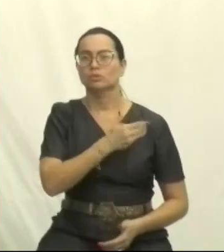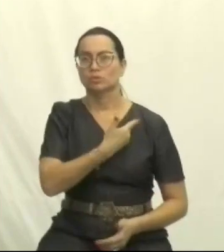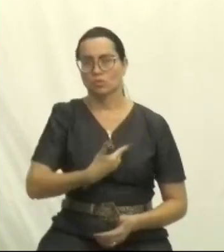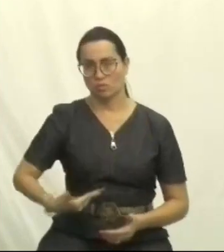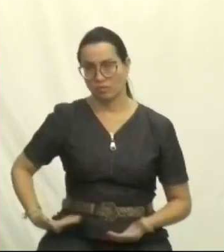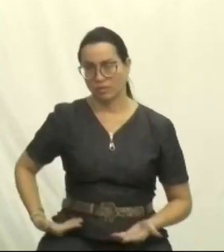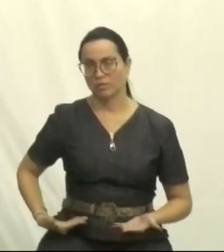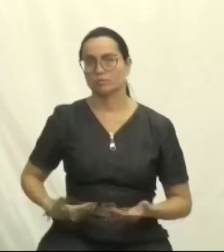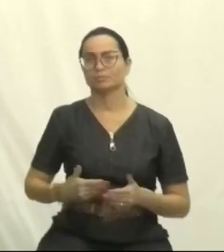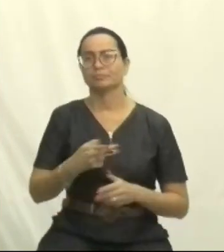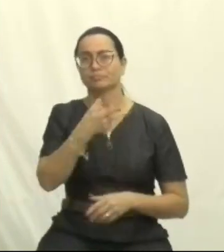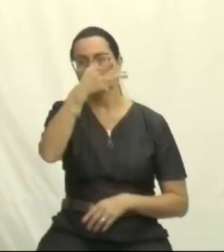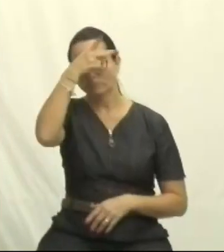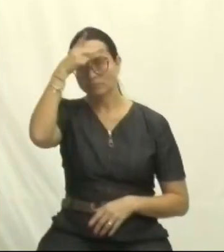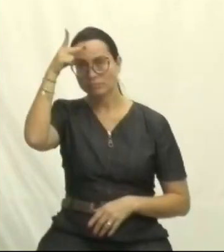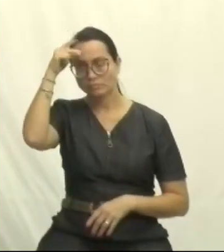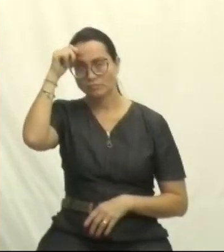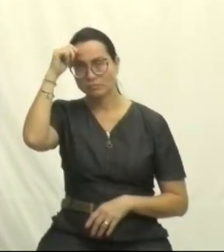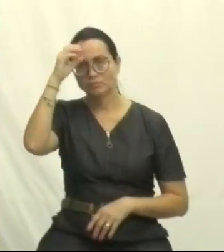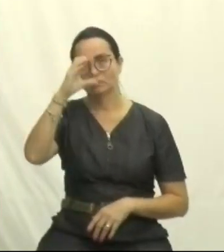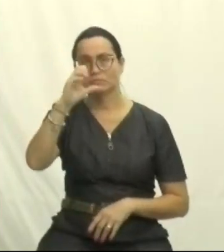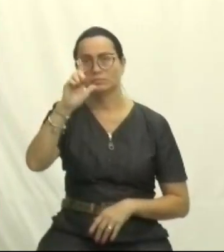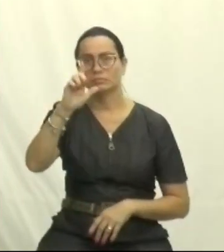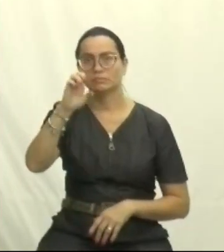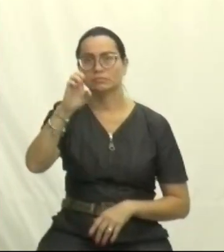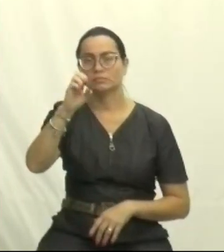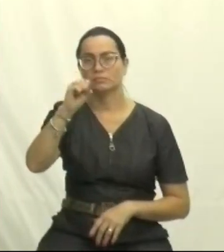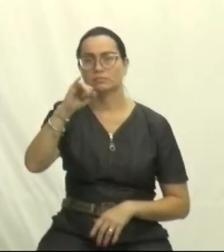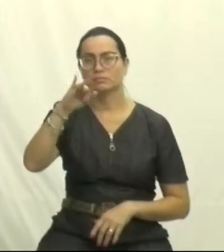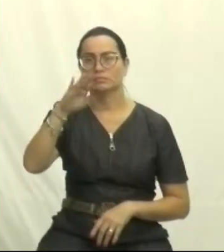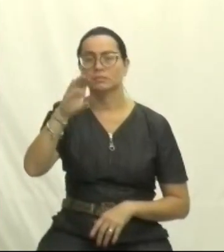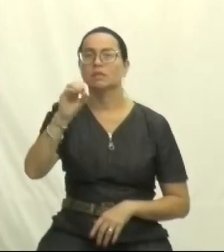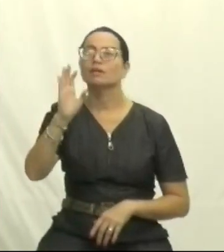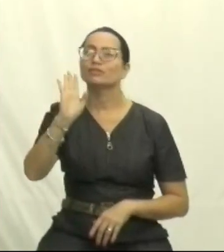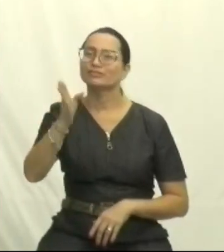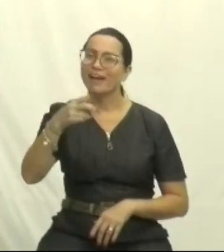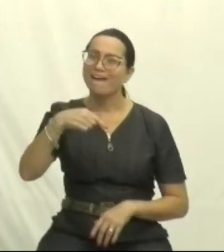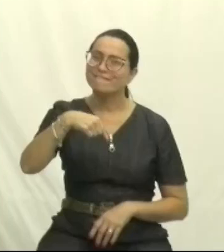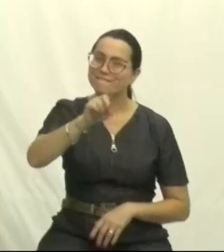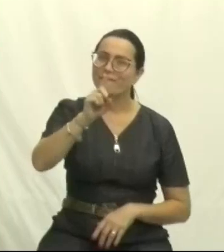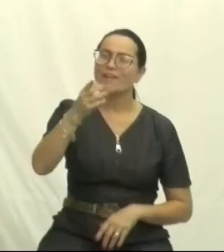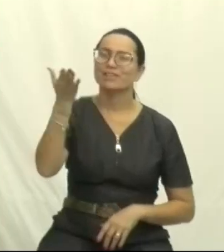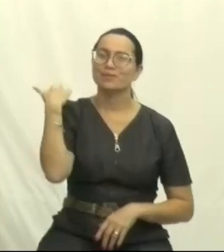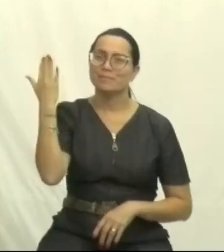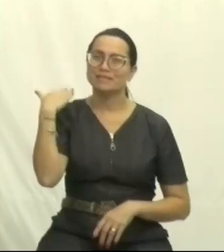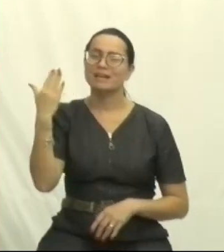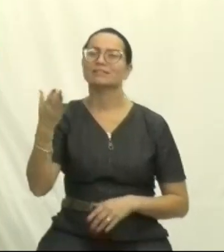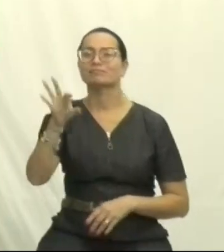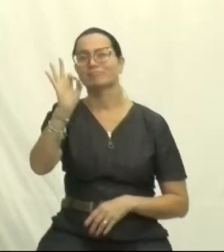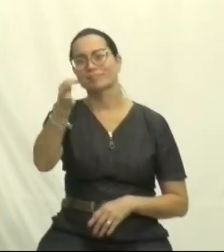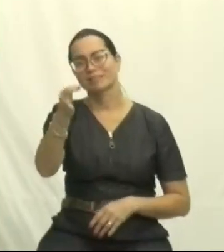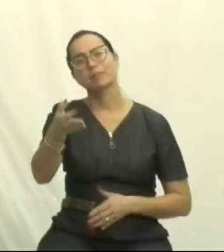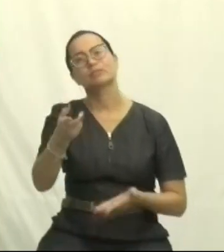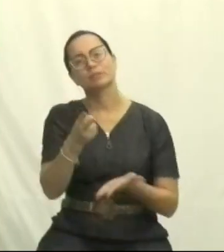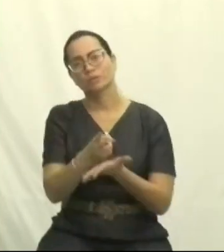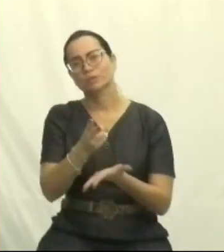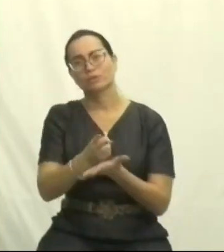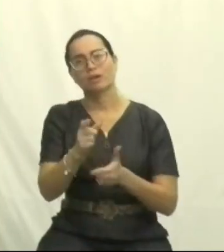sua caminhada, a sua trajetória. Já passou por lá e com certeza fará um bom